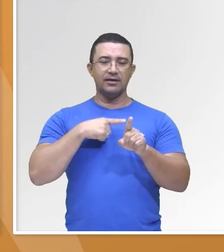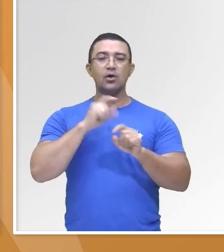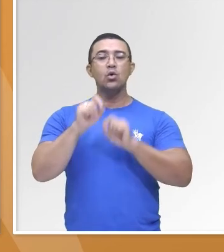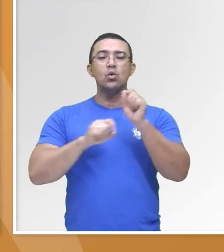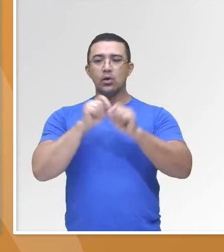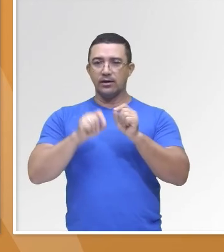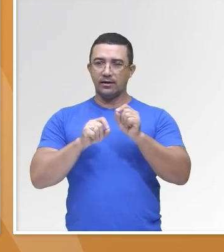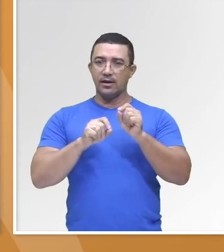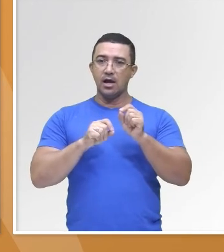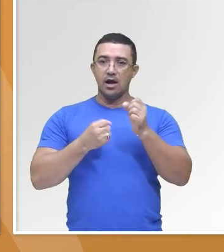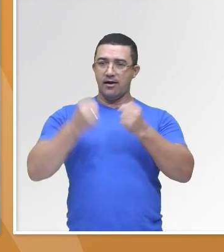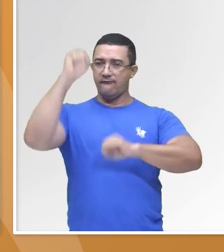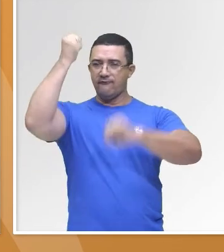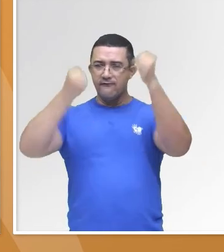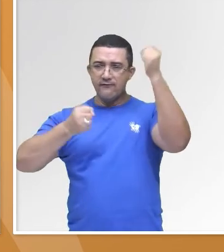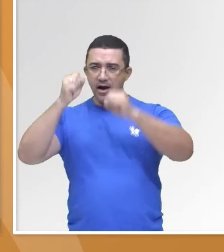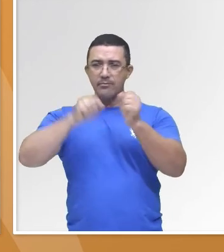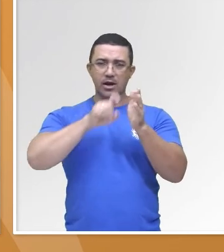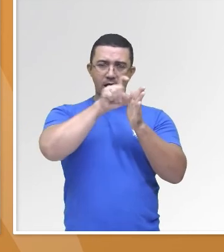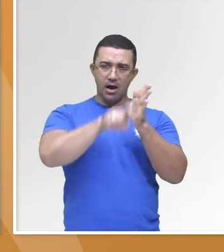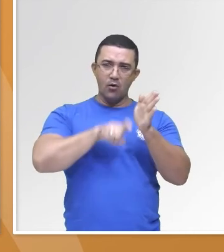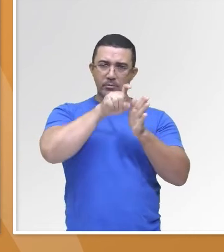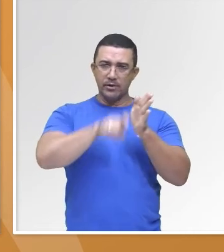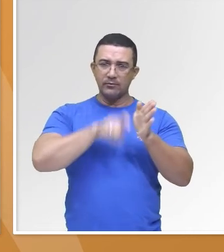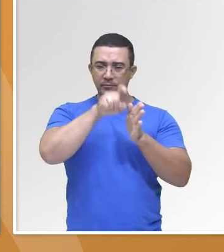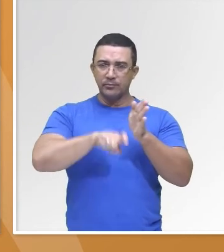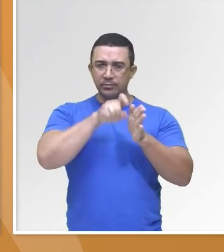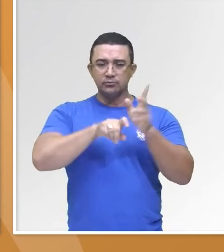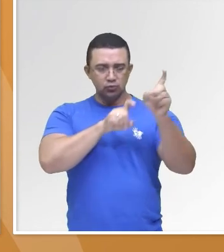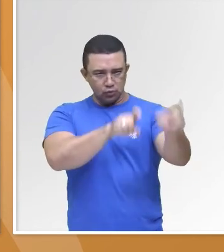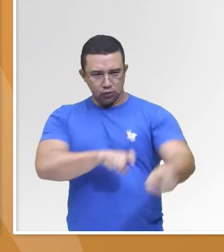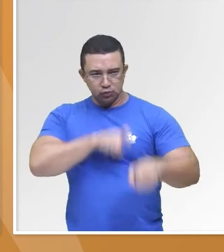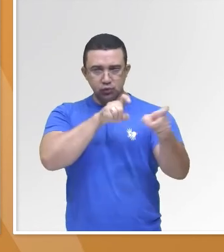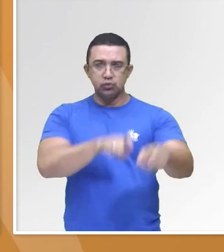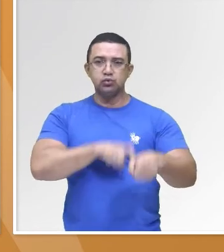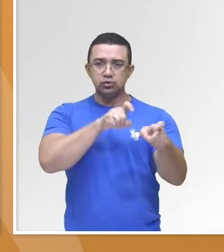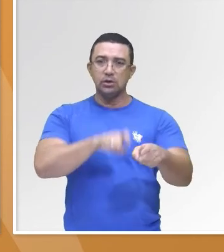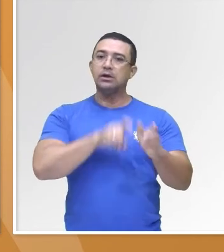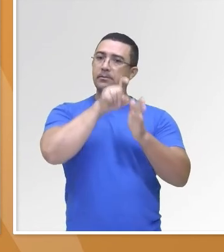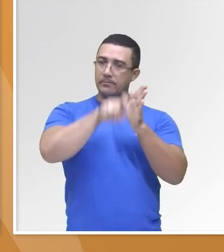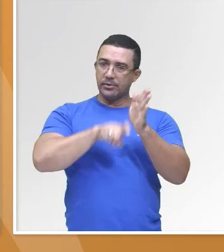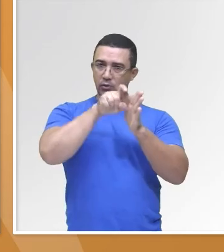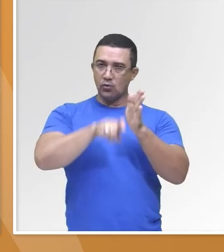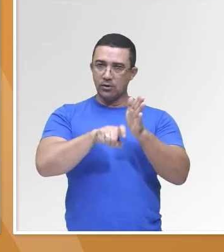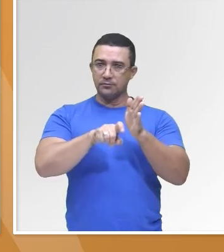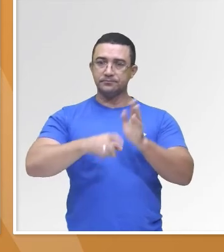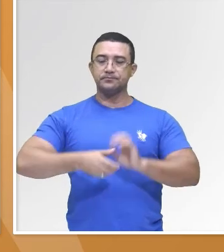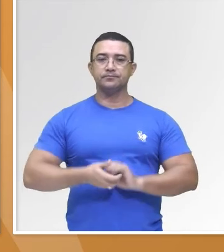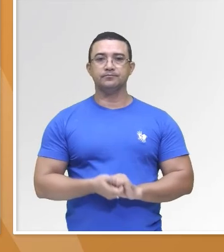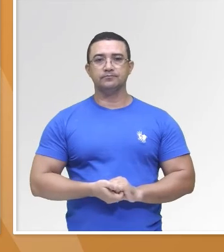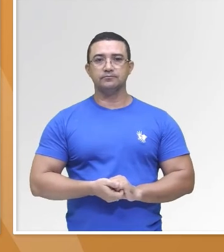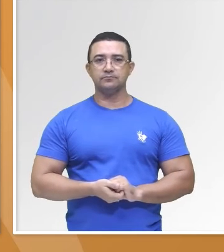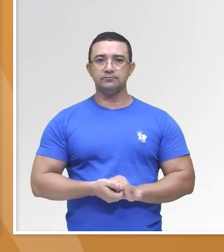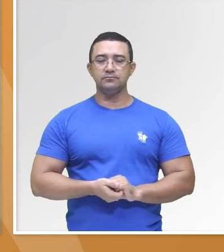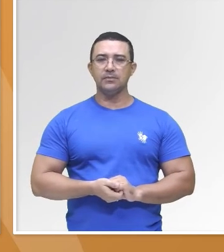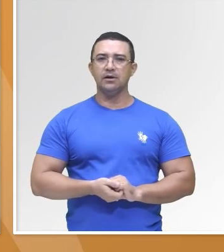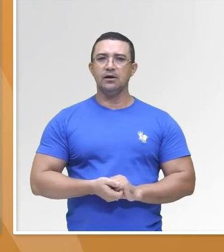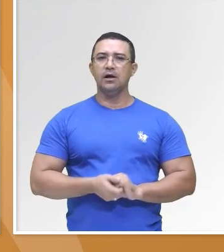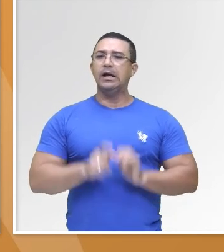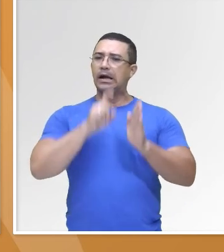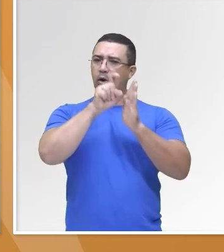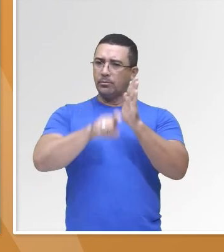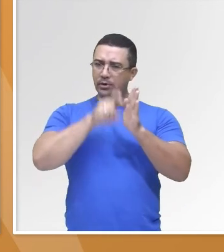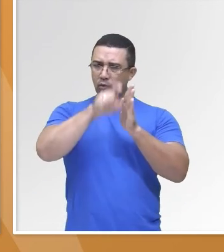tá? As atividades de agricultura e pecuária. Com relação à agropecuária, nós